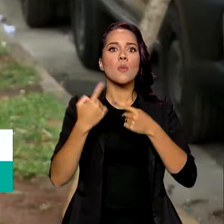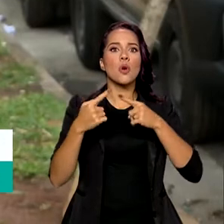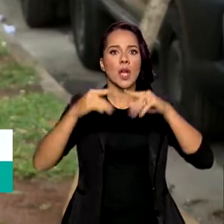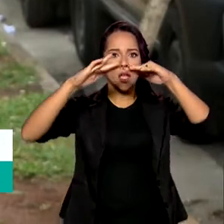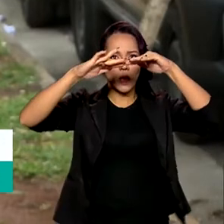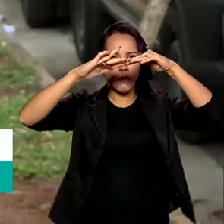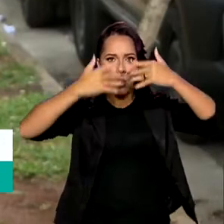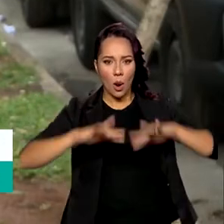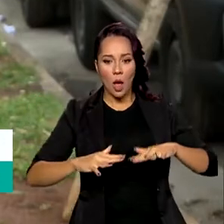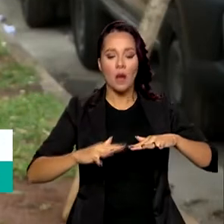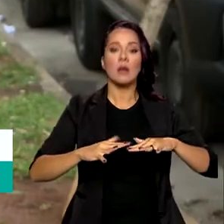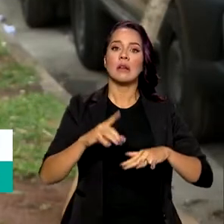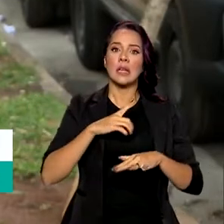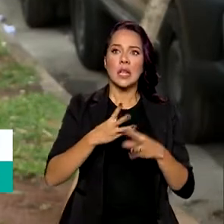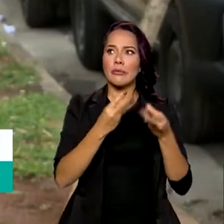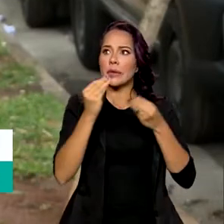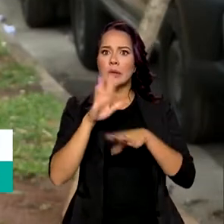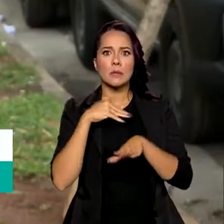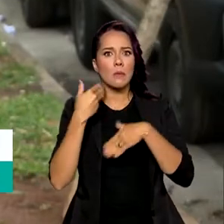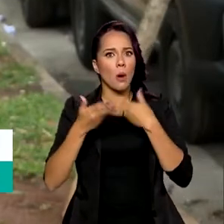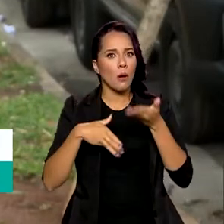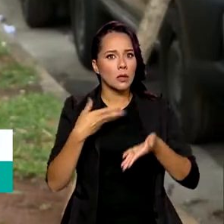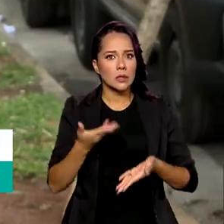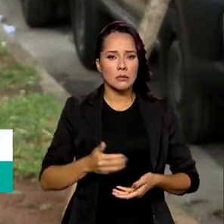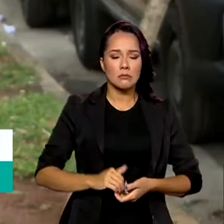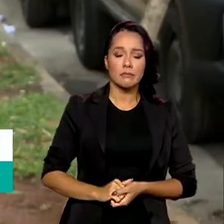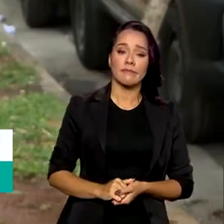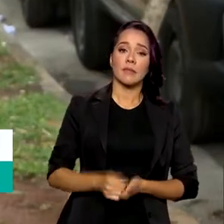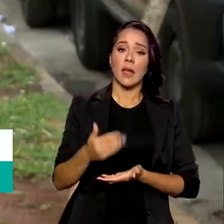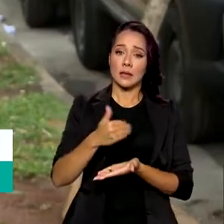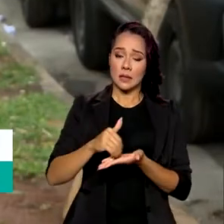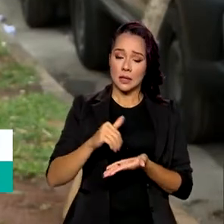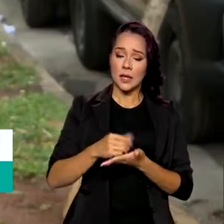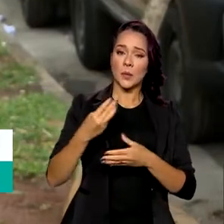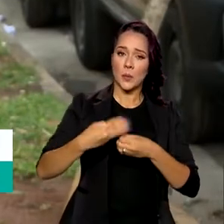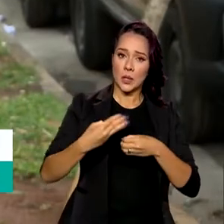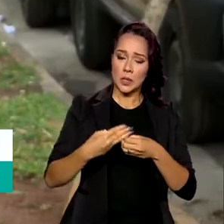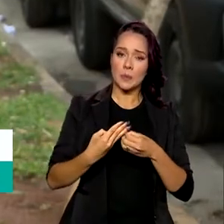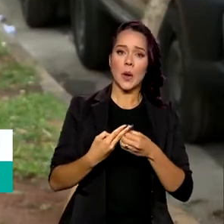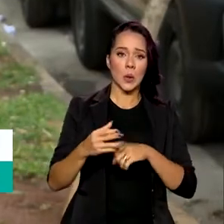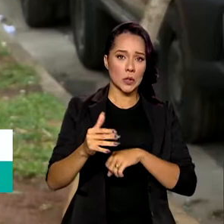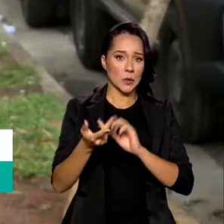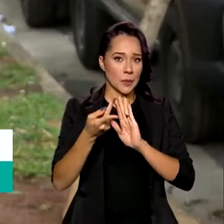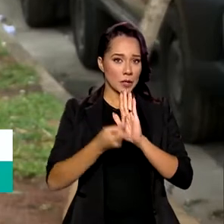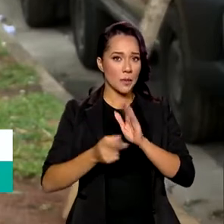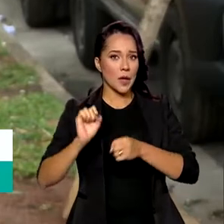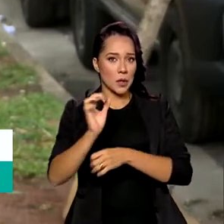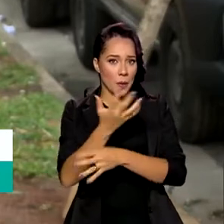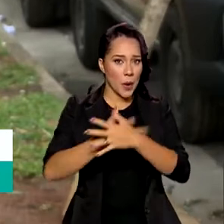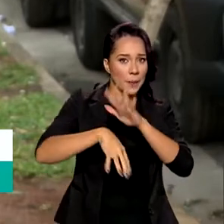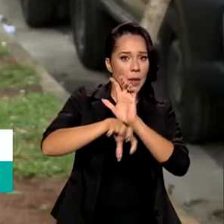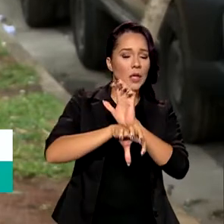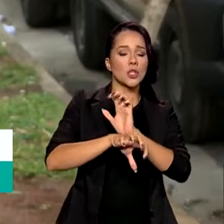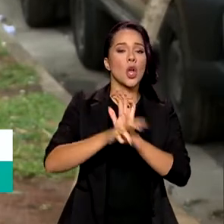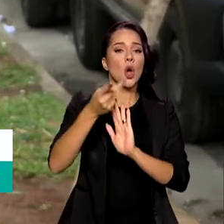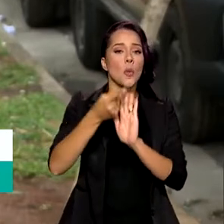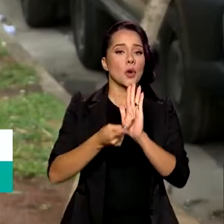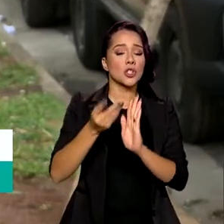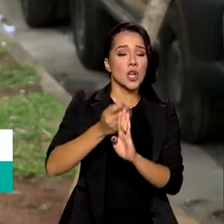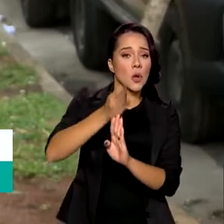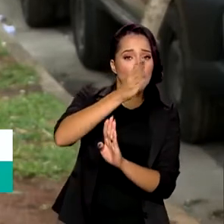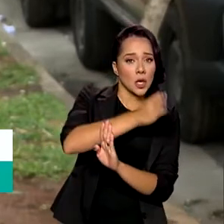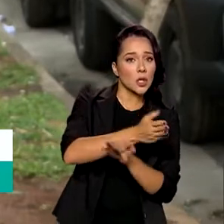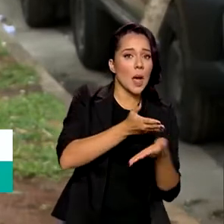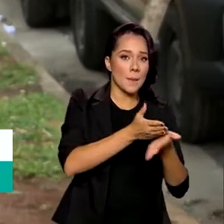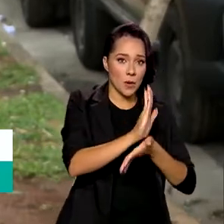causas deste acidente que provocou tantas mortes segundo a secretaria municipal de planejamento e meio ambiente o projeto anteriormente